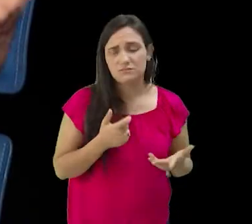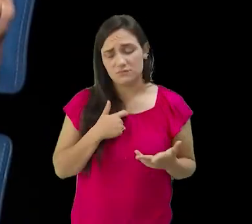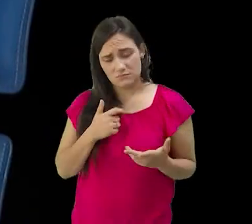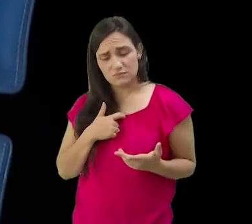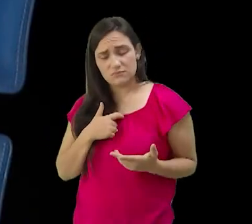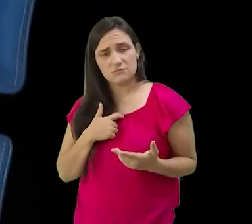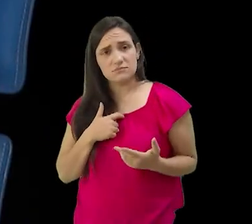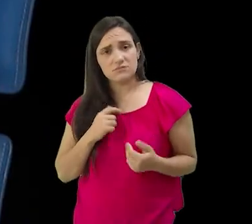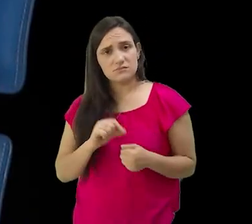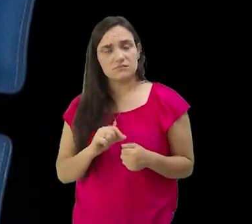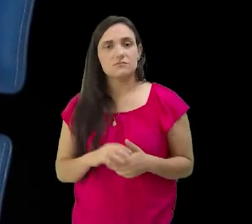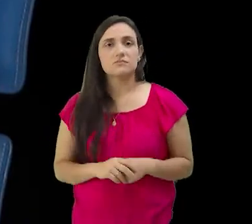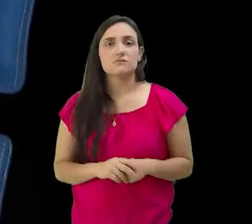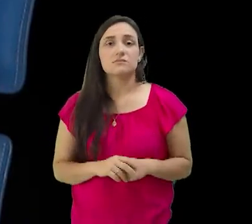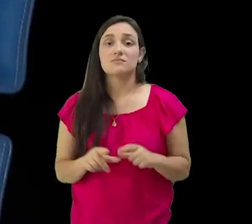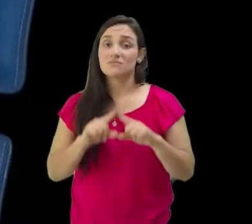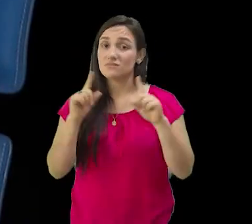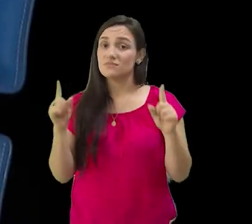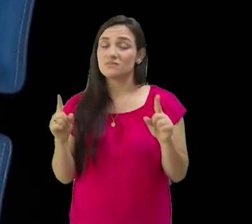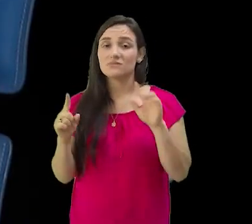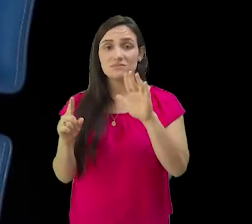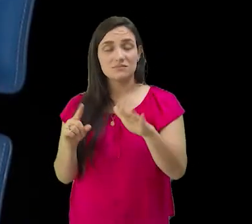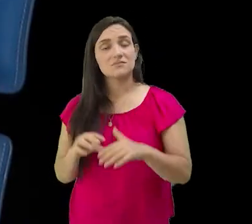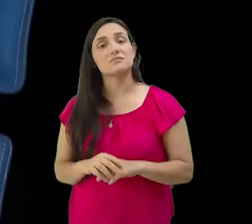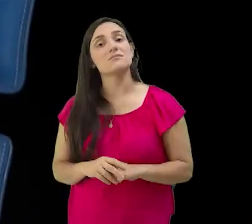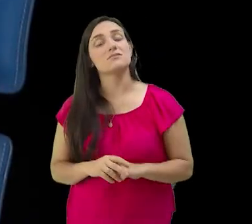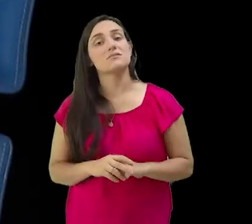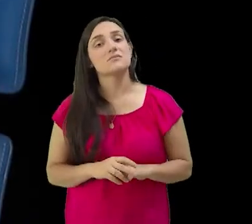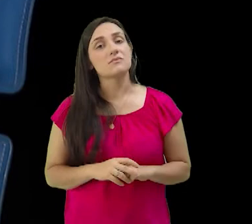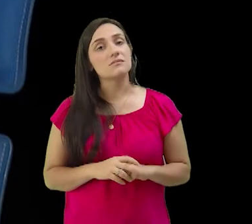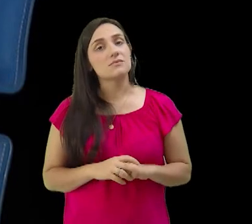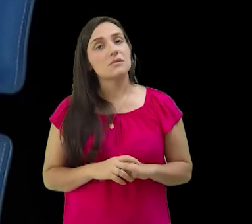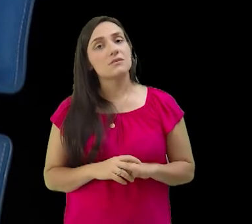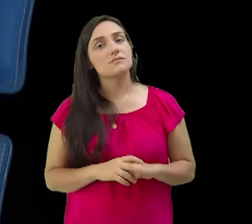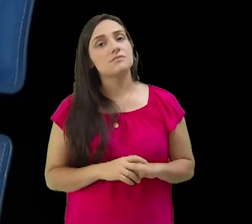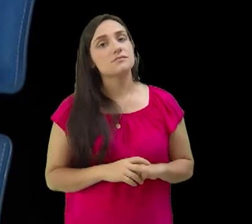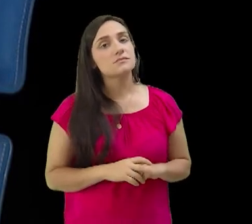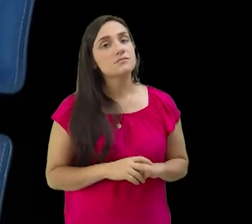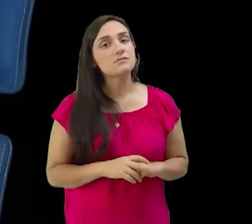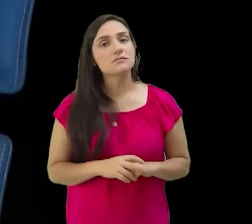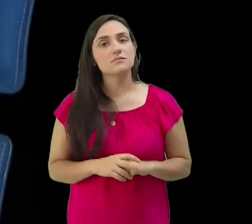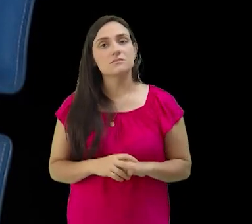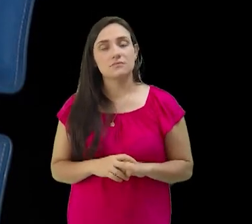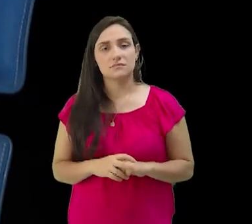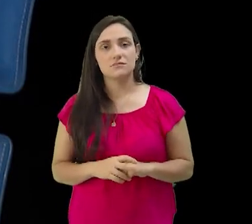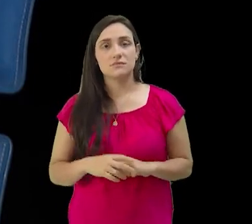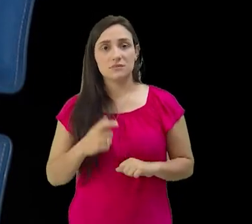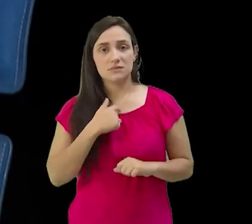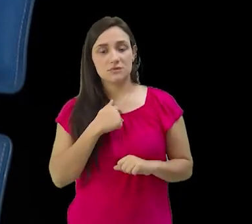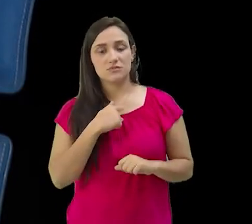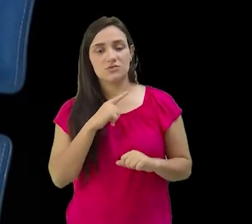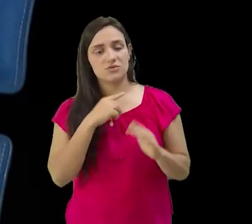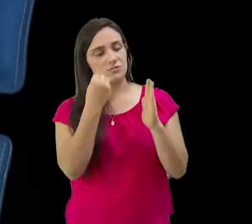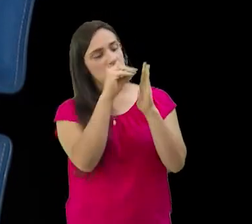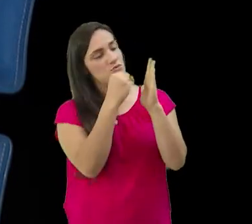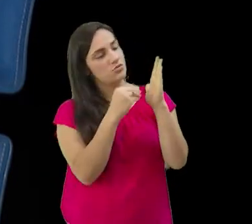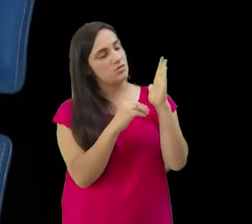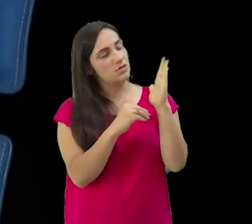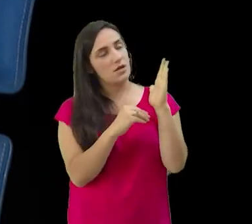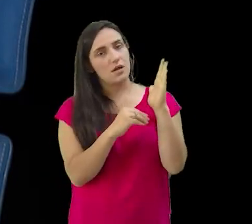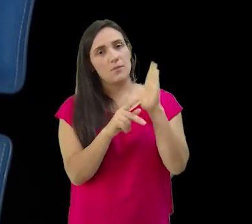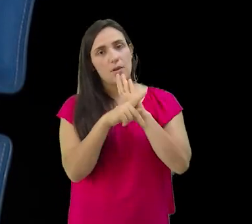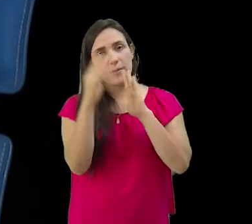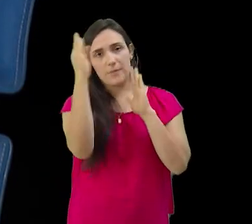curtindo? Estou tocando para eles. Agora, eu fui um cara muito abençoado, né, Benhur? Porque eu tinha um